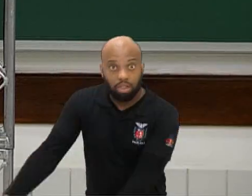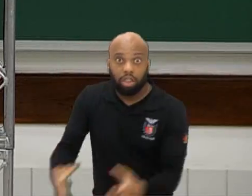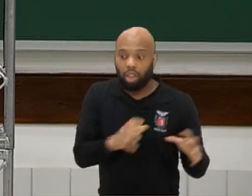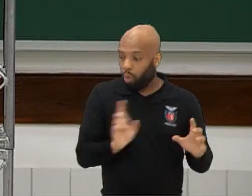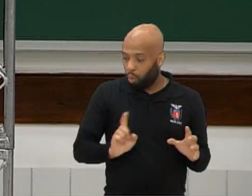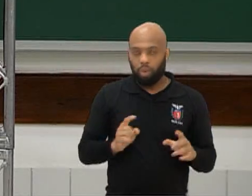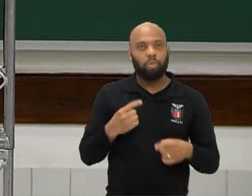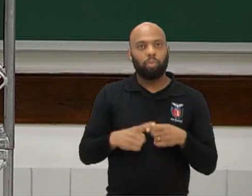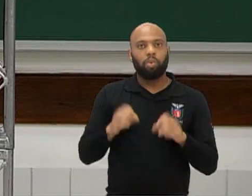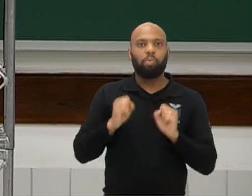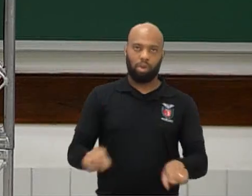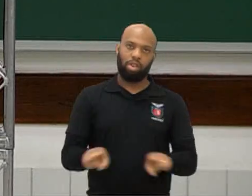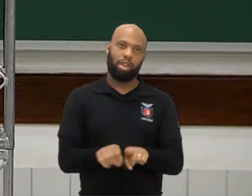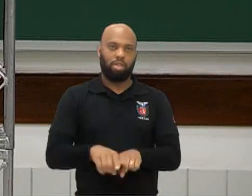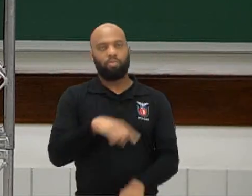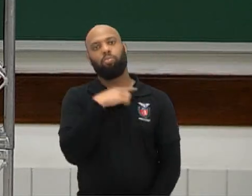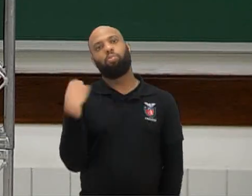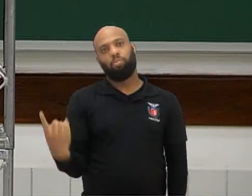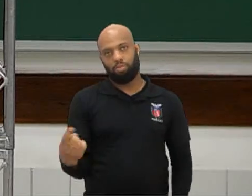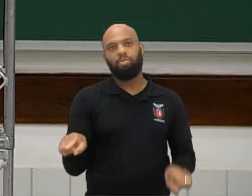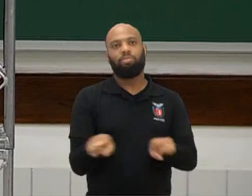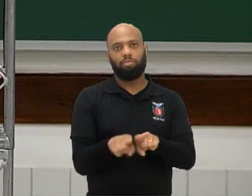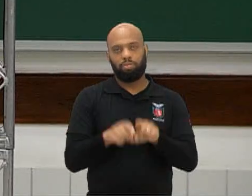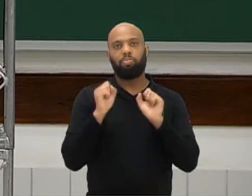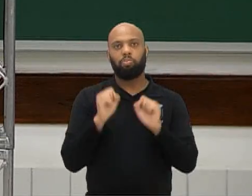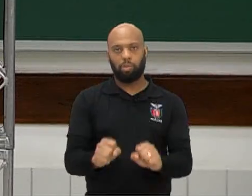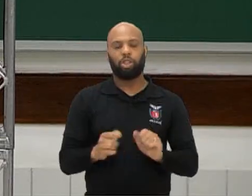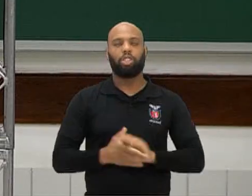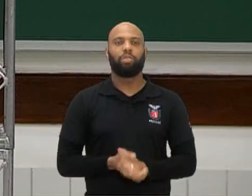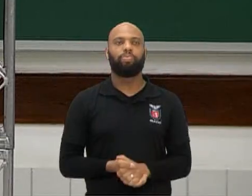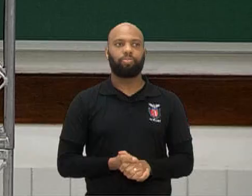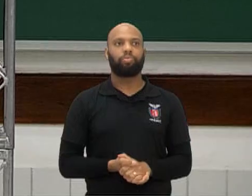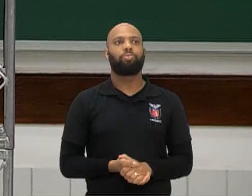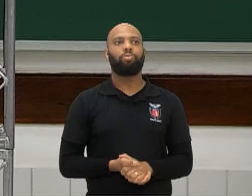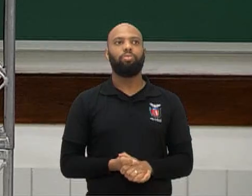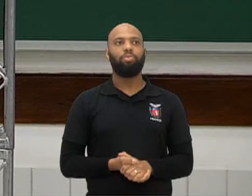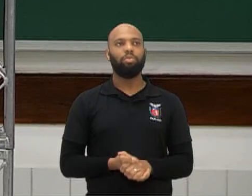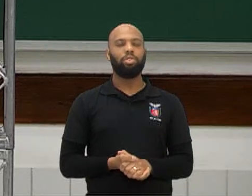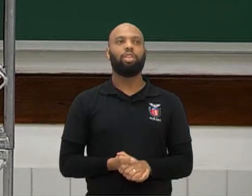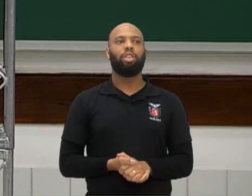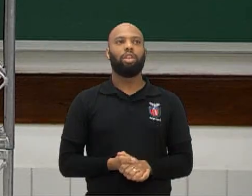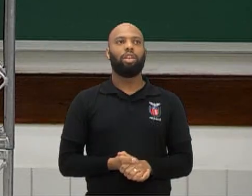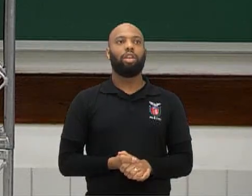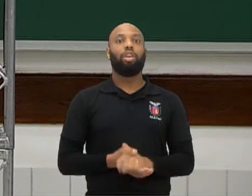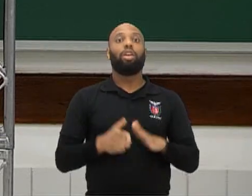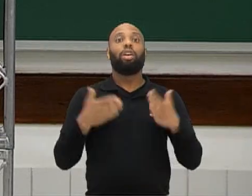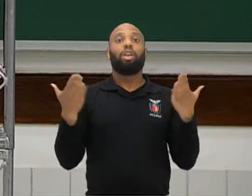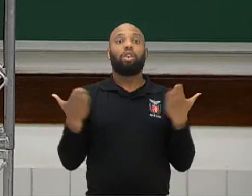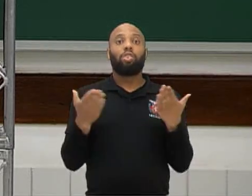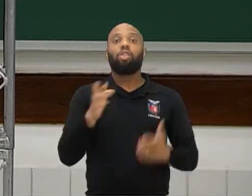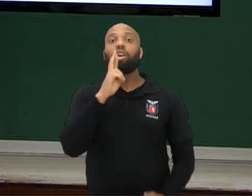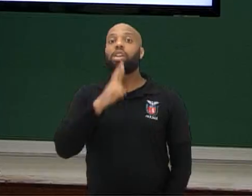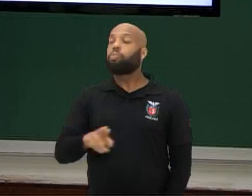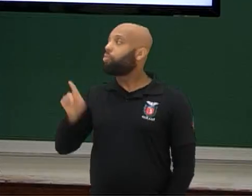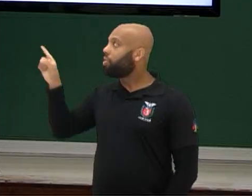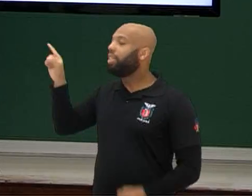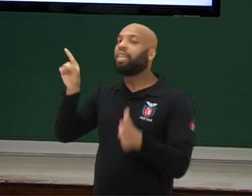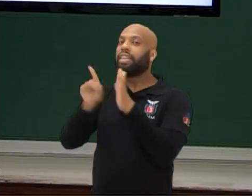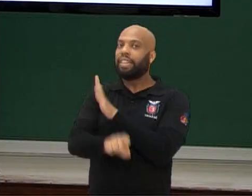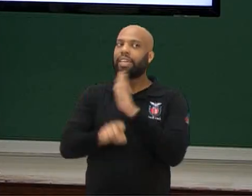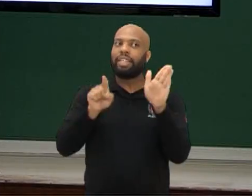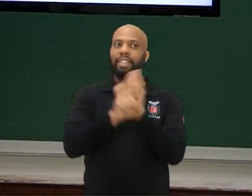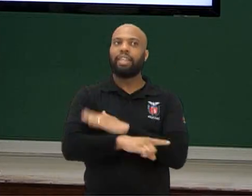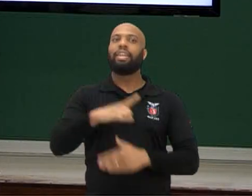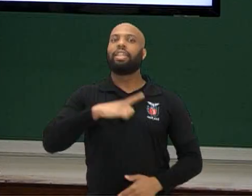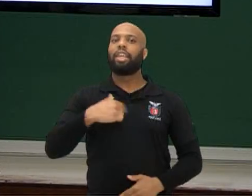dali, porque ele pode também acabar se intoxicando. Então, vamos responder esta pergunta,